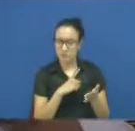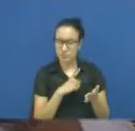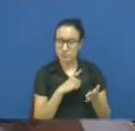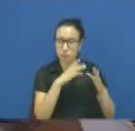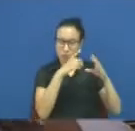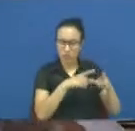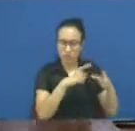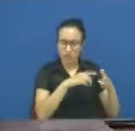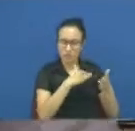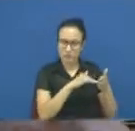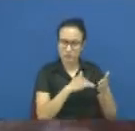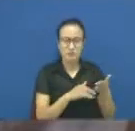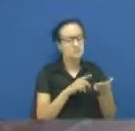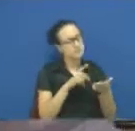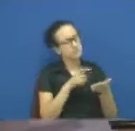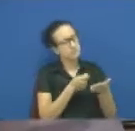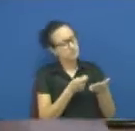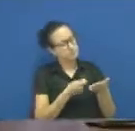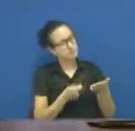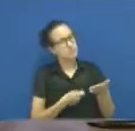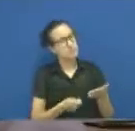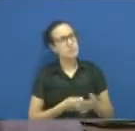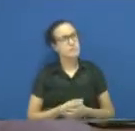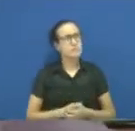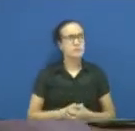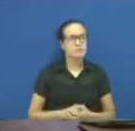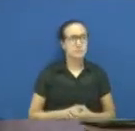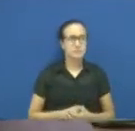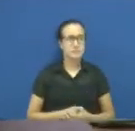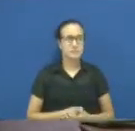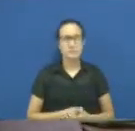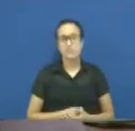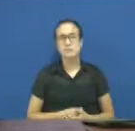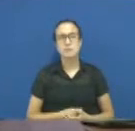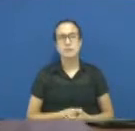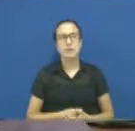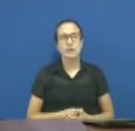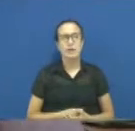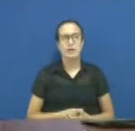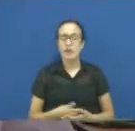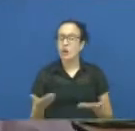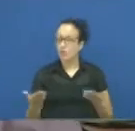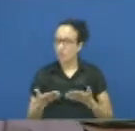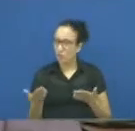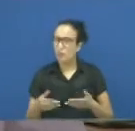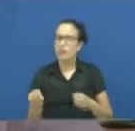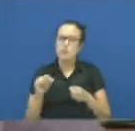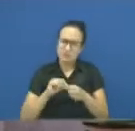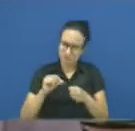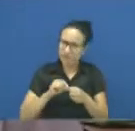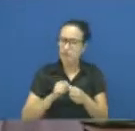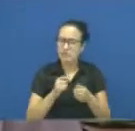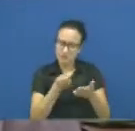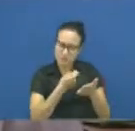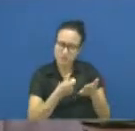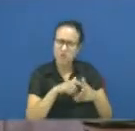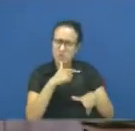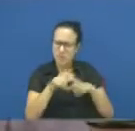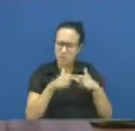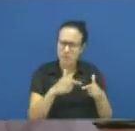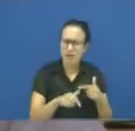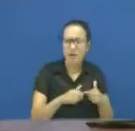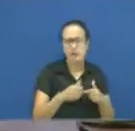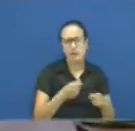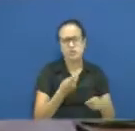Escrita. Porque o escritório de contabilidade tinha, e hoje ainda faz isso, ele faz todo o trabalho